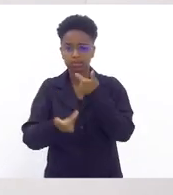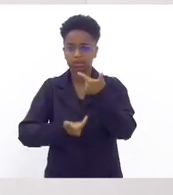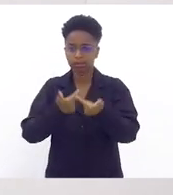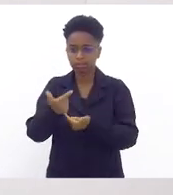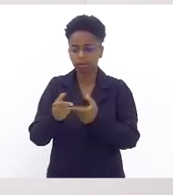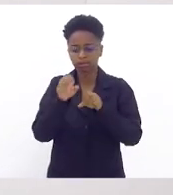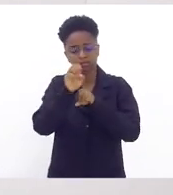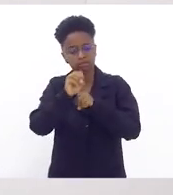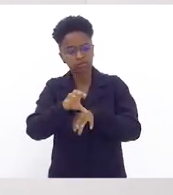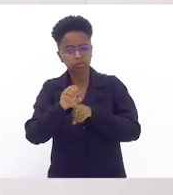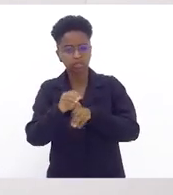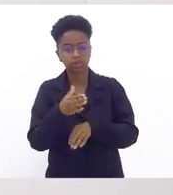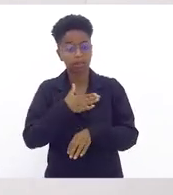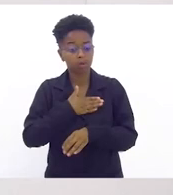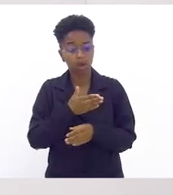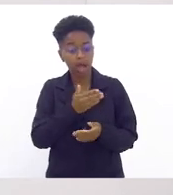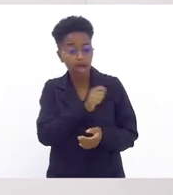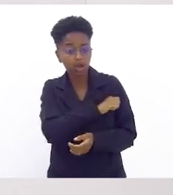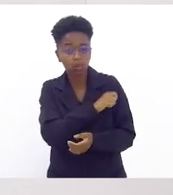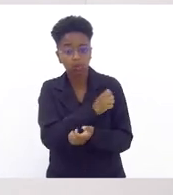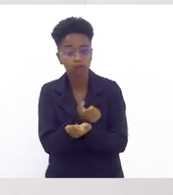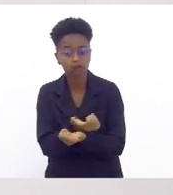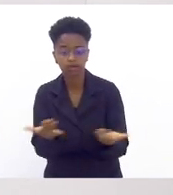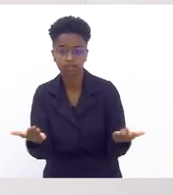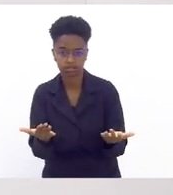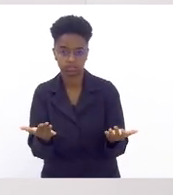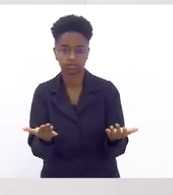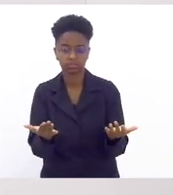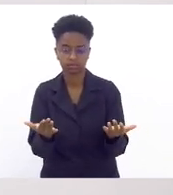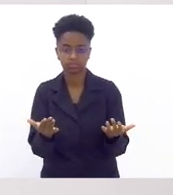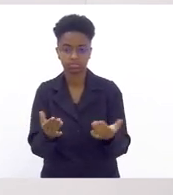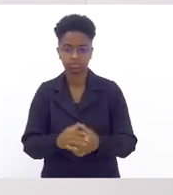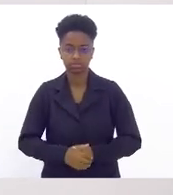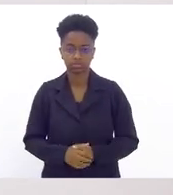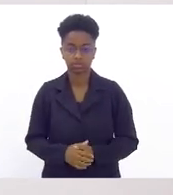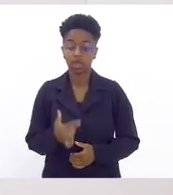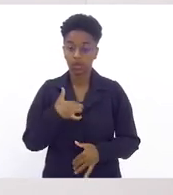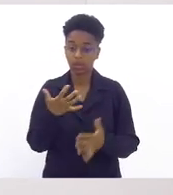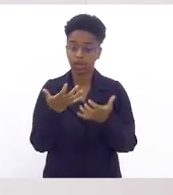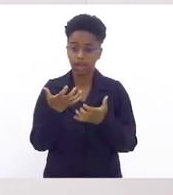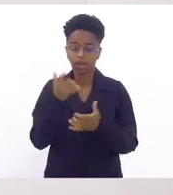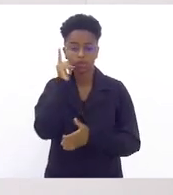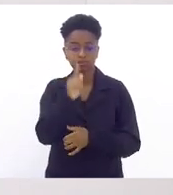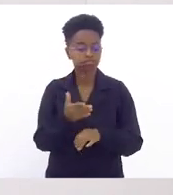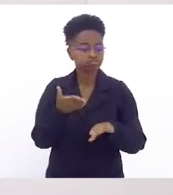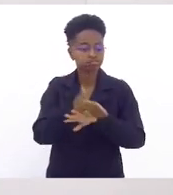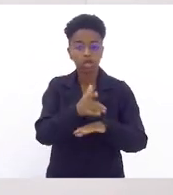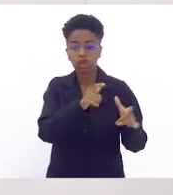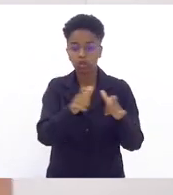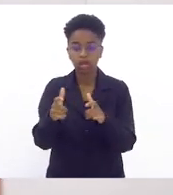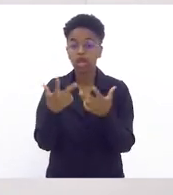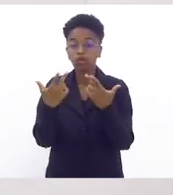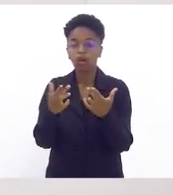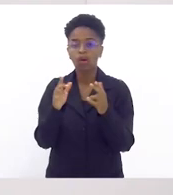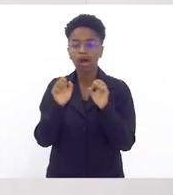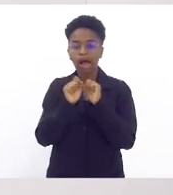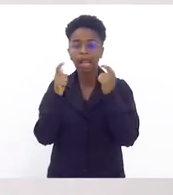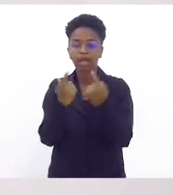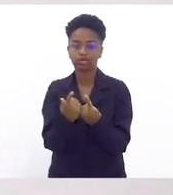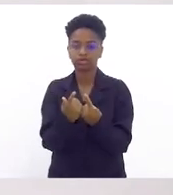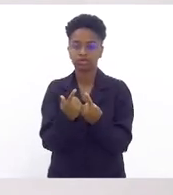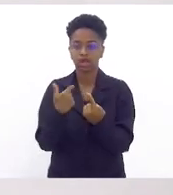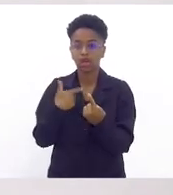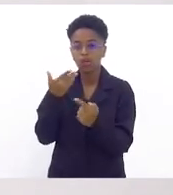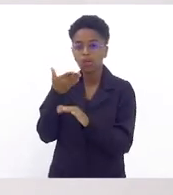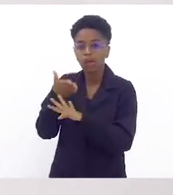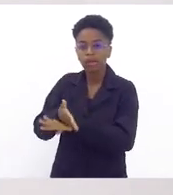de educação para os meus alunos para as minhas alunos para os meus alunos eu quero poder entrar no lugar que seja como alérgico que eu